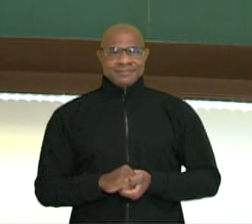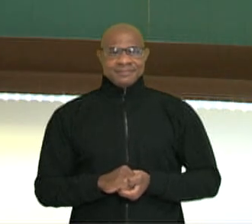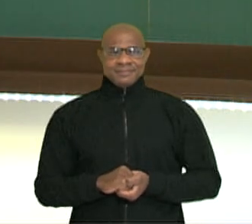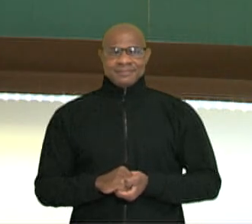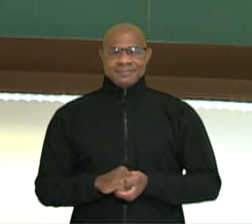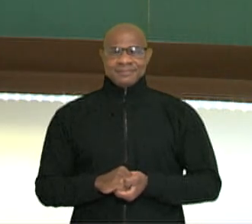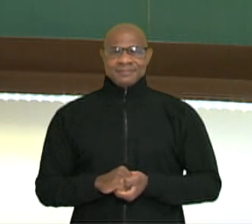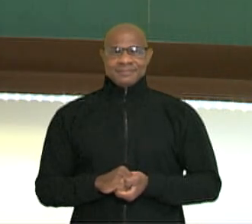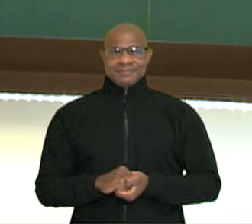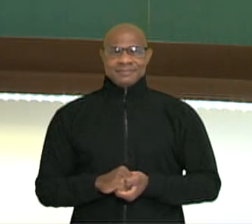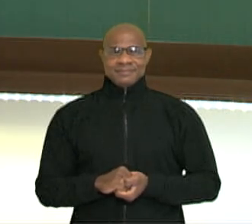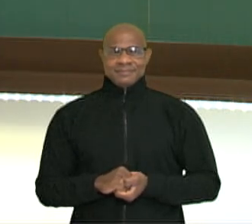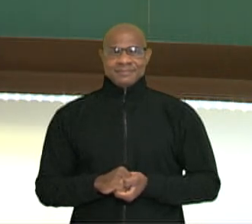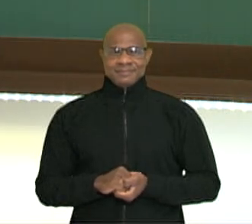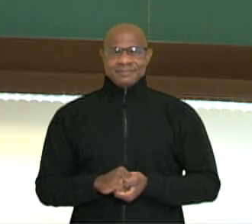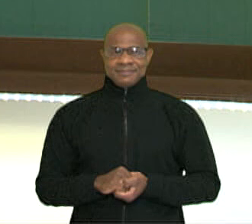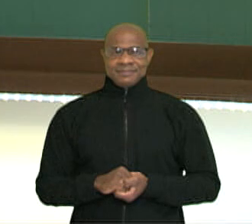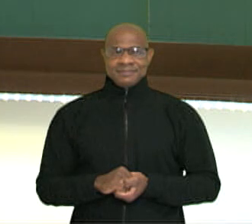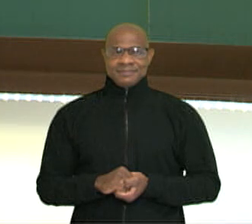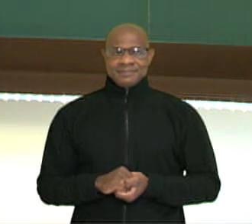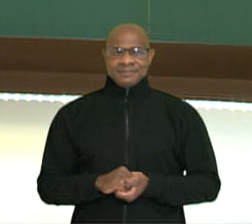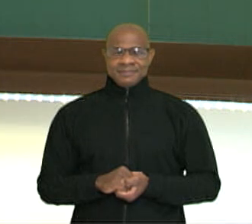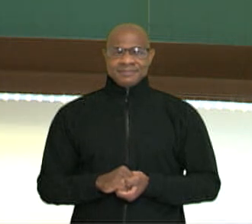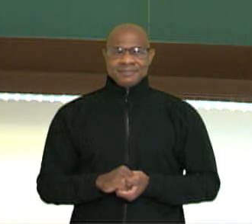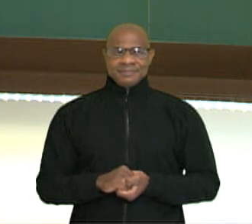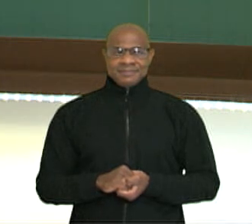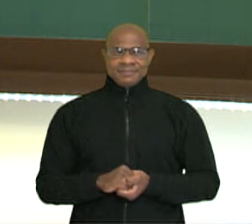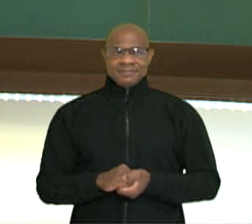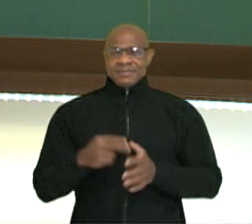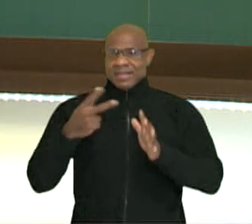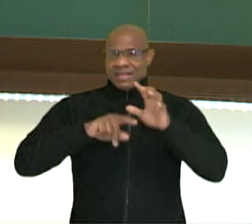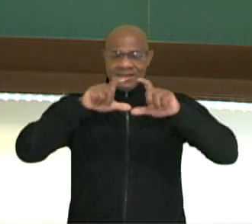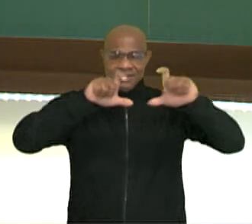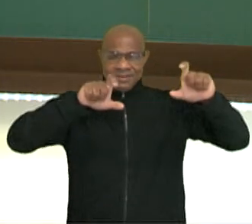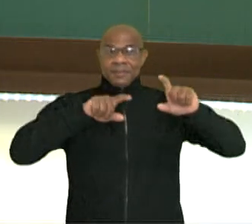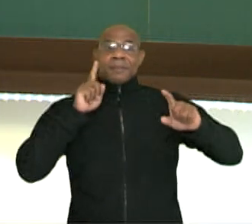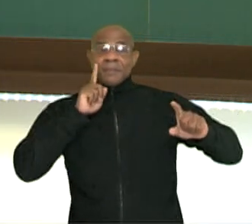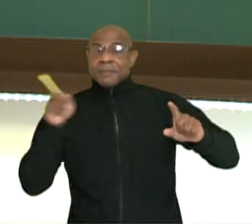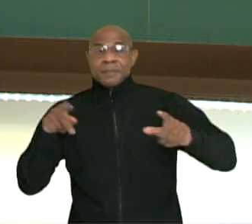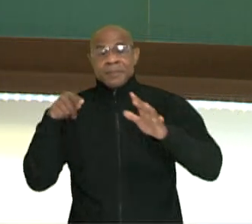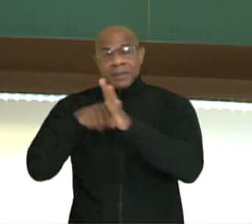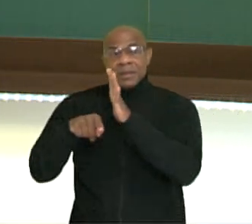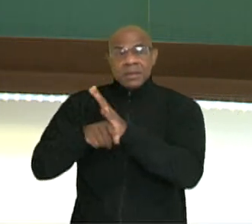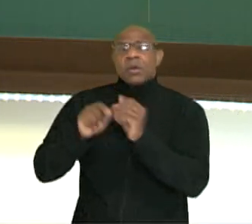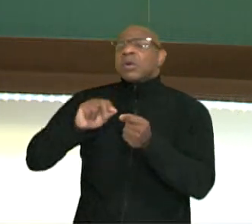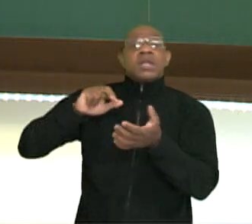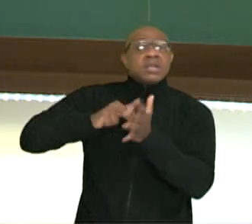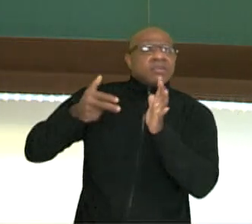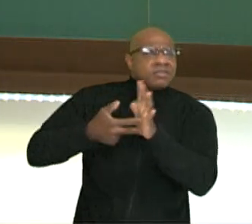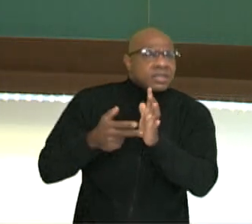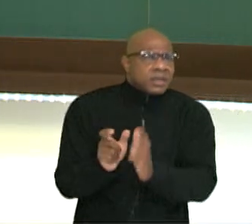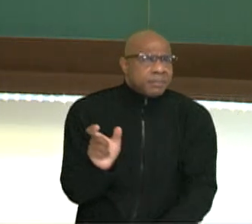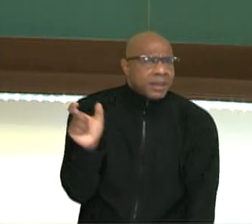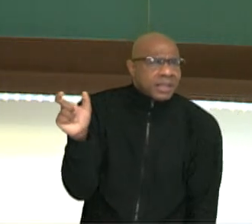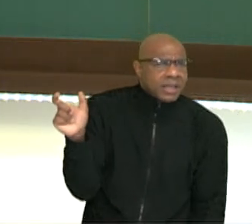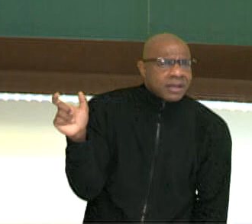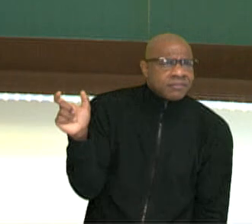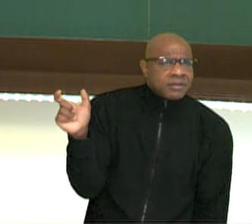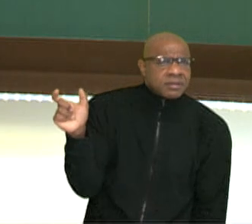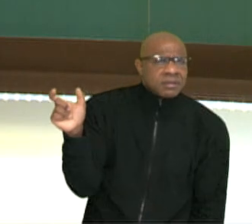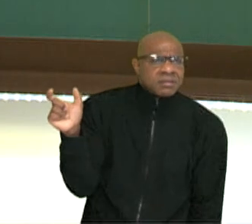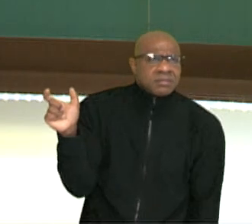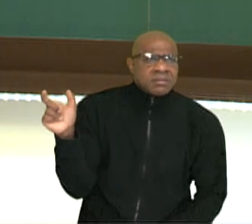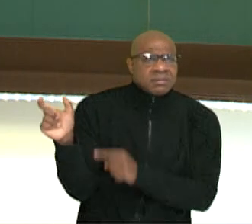in their clips or production of online video. E a minha pergunta é, o que significa essa palavra sponsor no